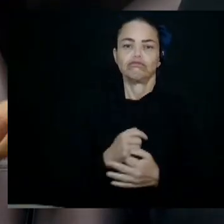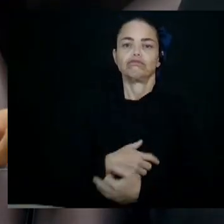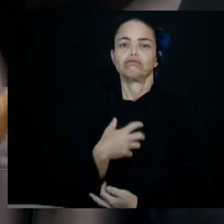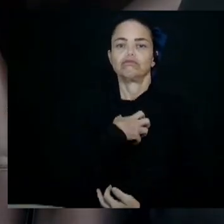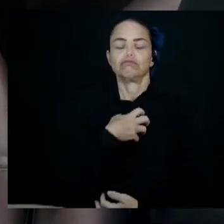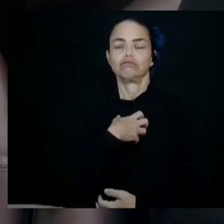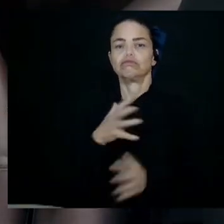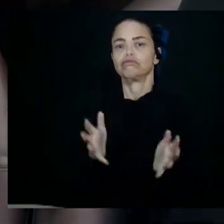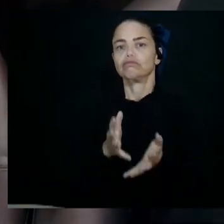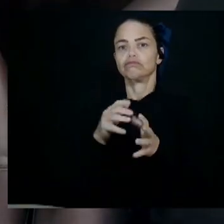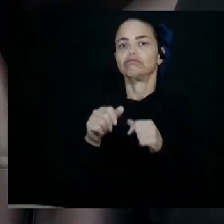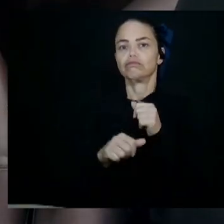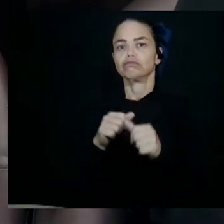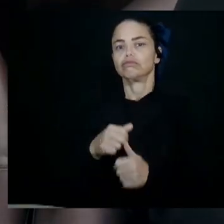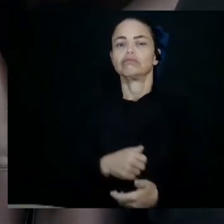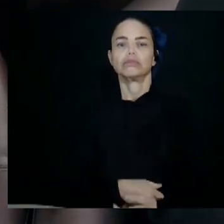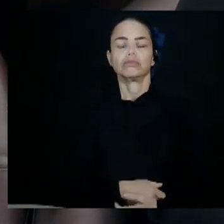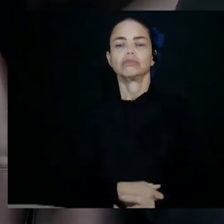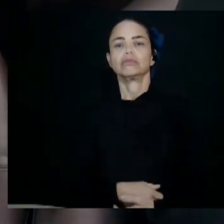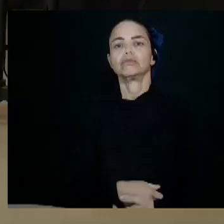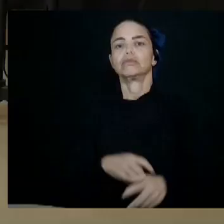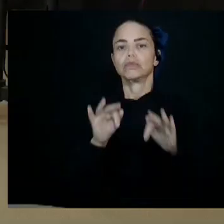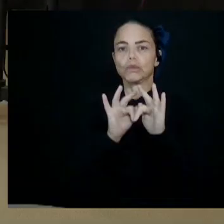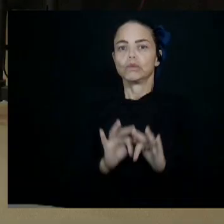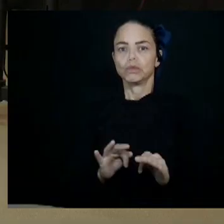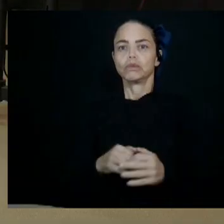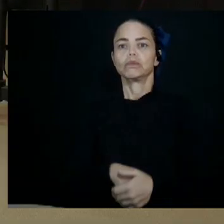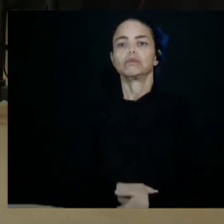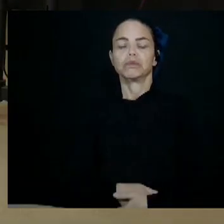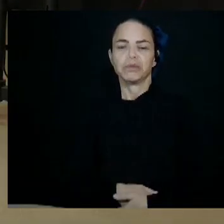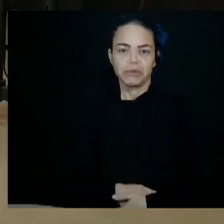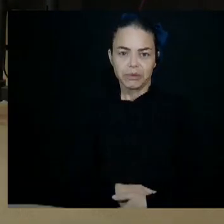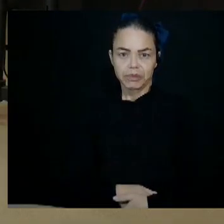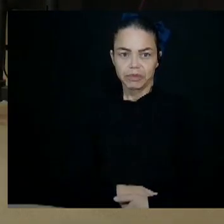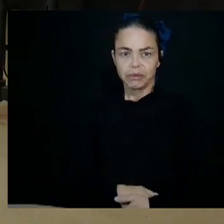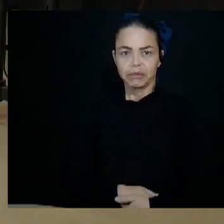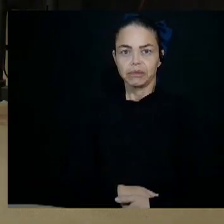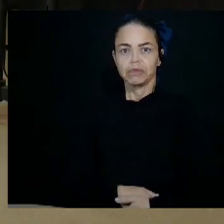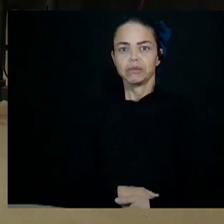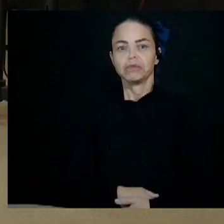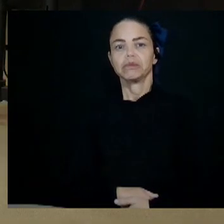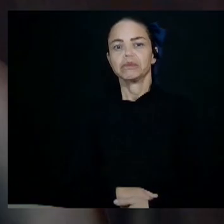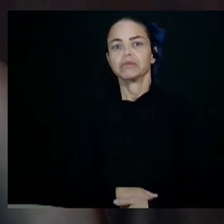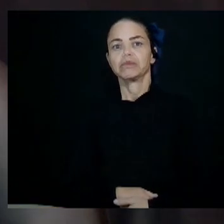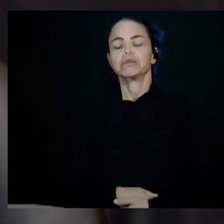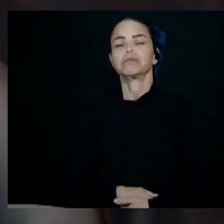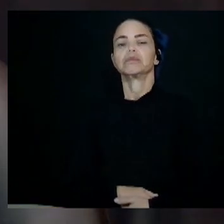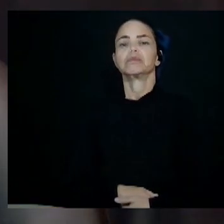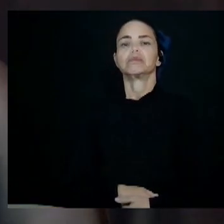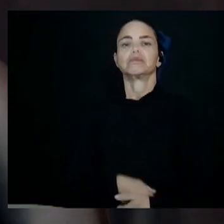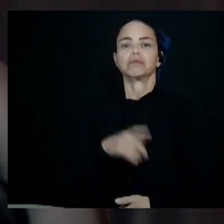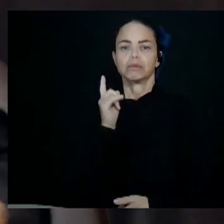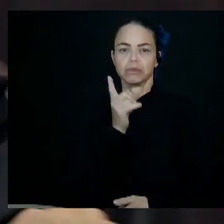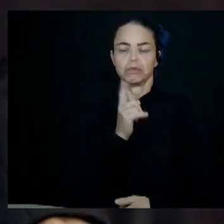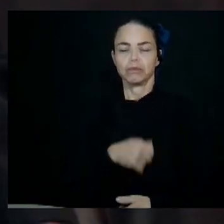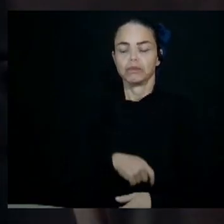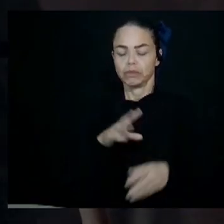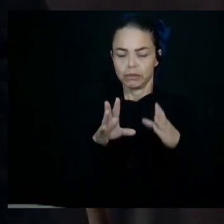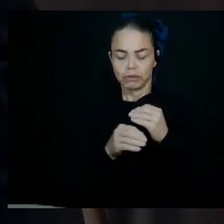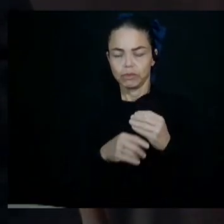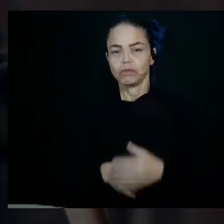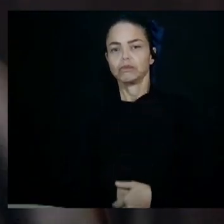a mudança é legal. Então, isso deixa a gente feliz. Então, Muito sim. bem. Eu vou dar pro caso